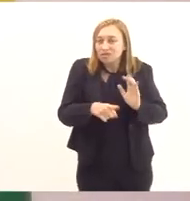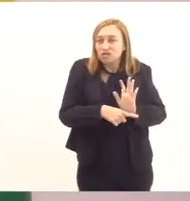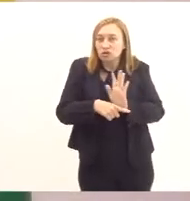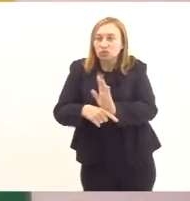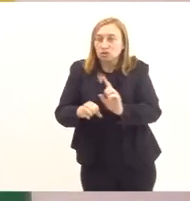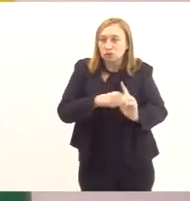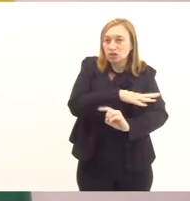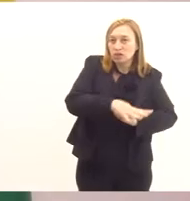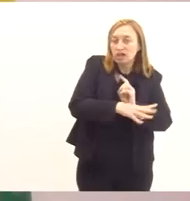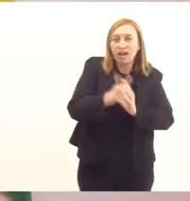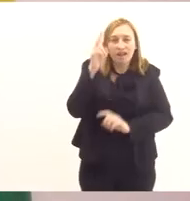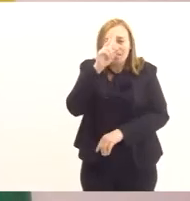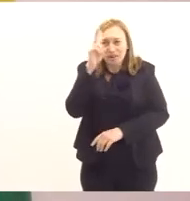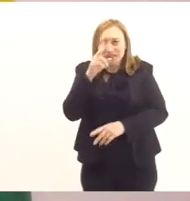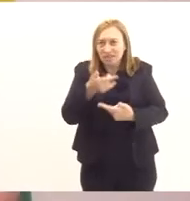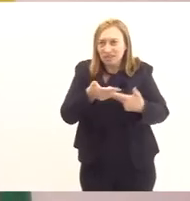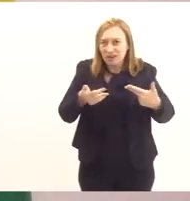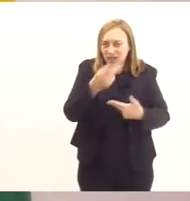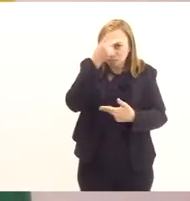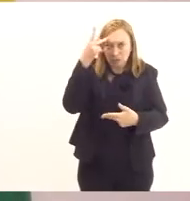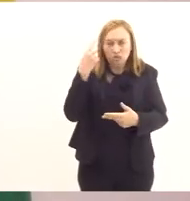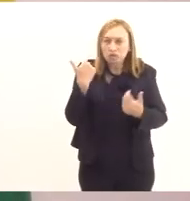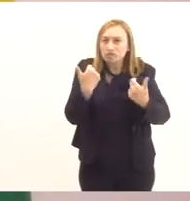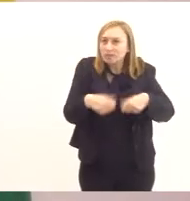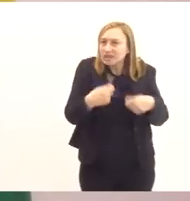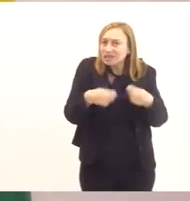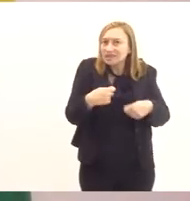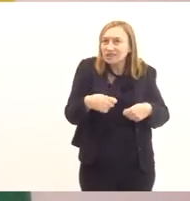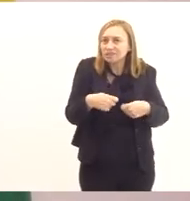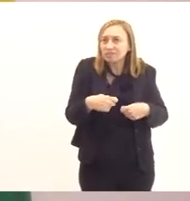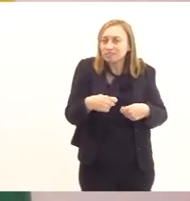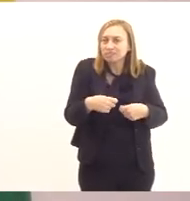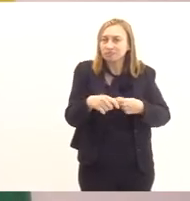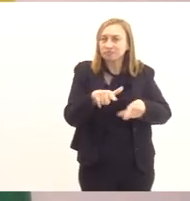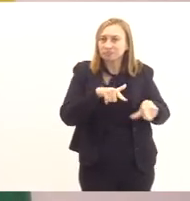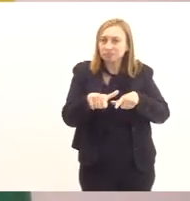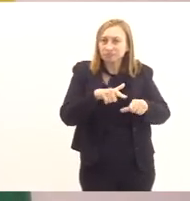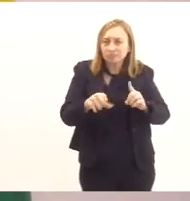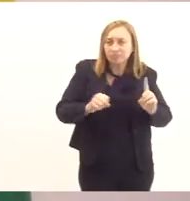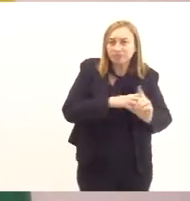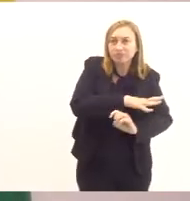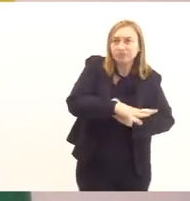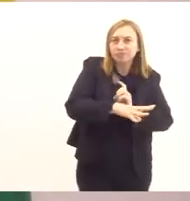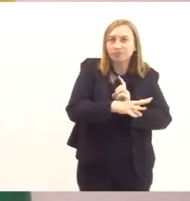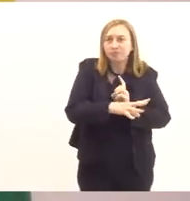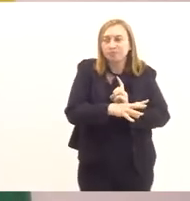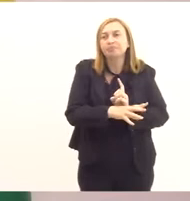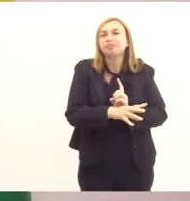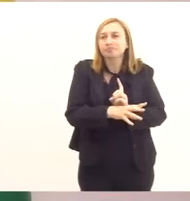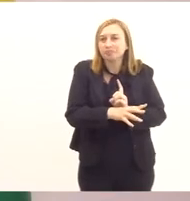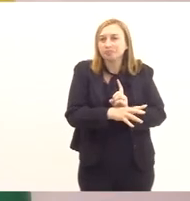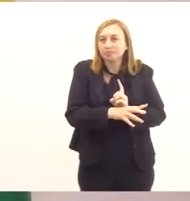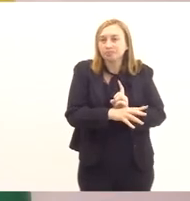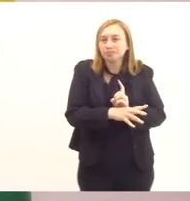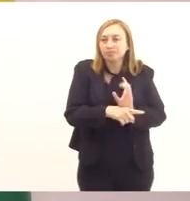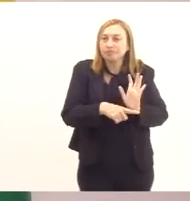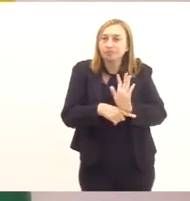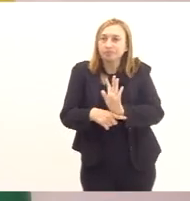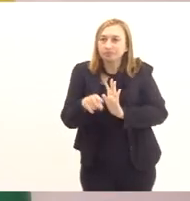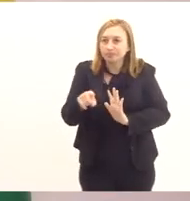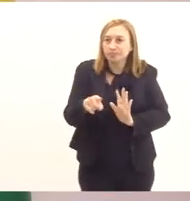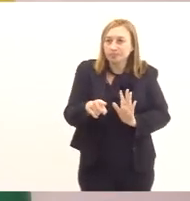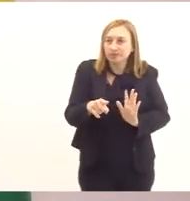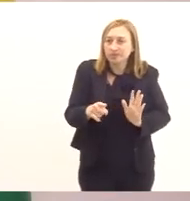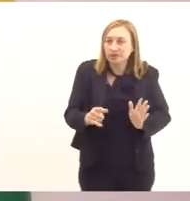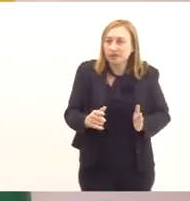Assistência Social lembrando tem muita gente precisando dos serviços sociais das intervenções ali as pessoas que estão